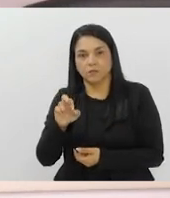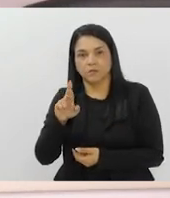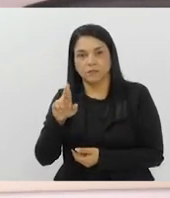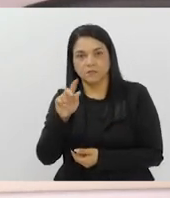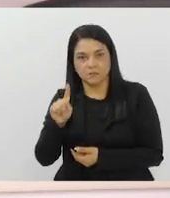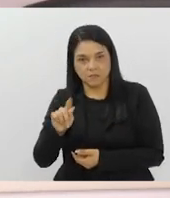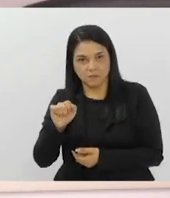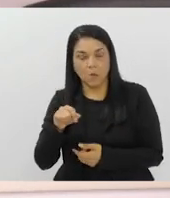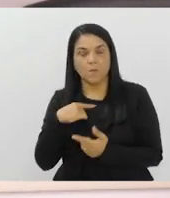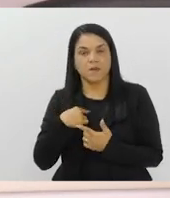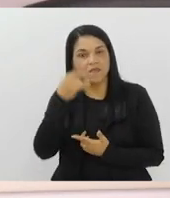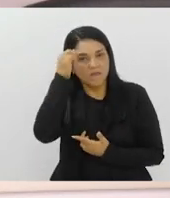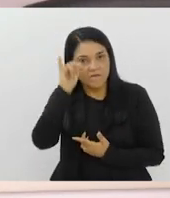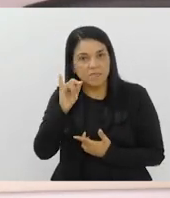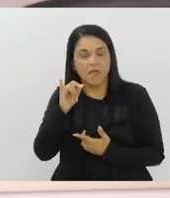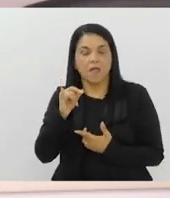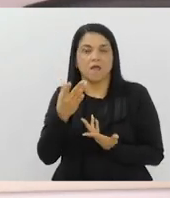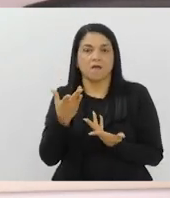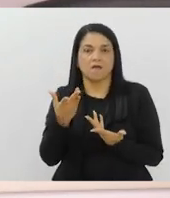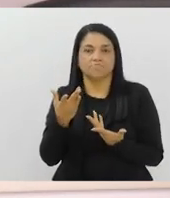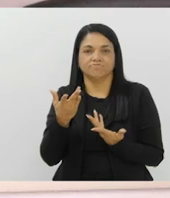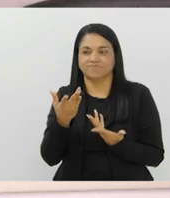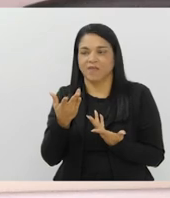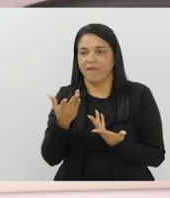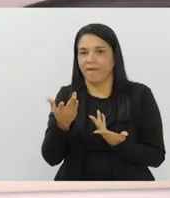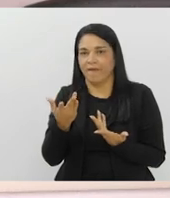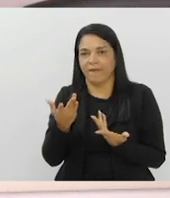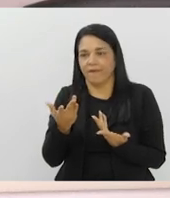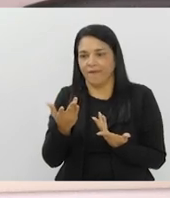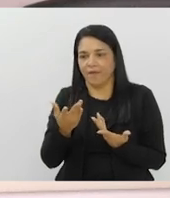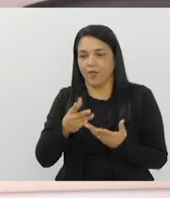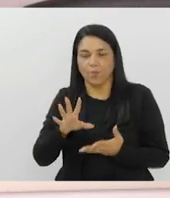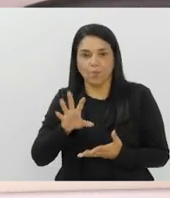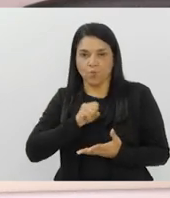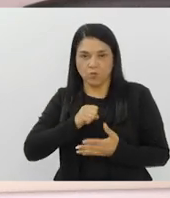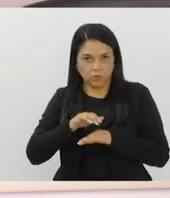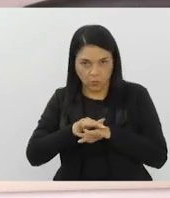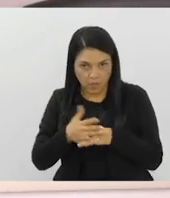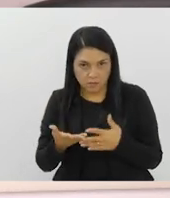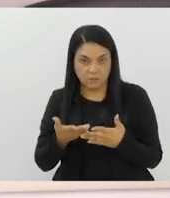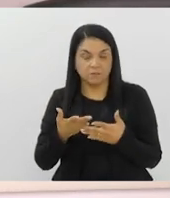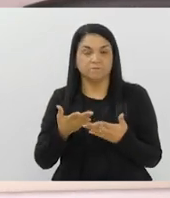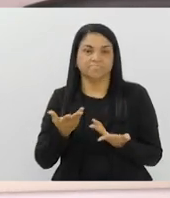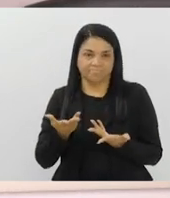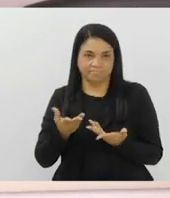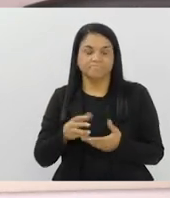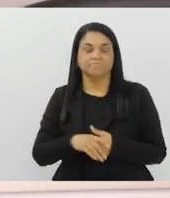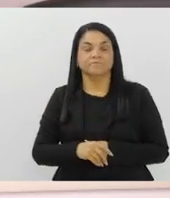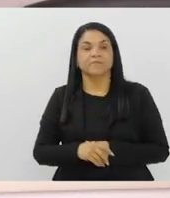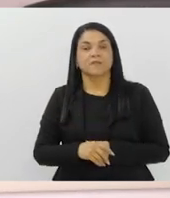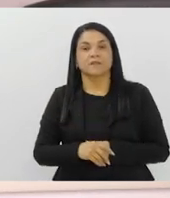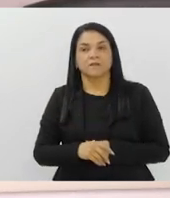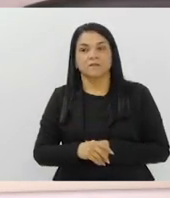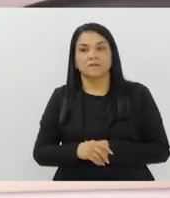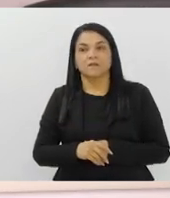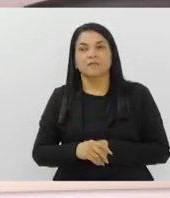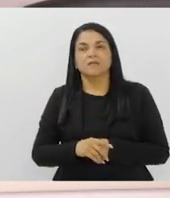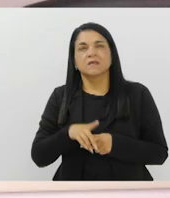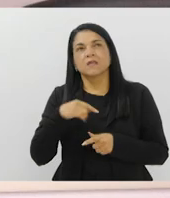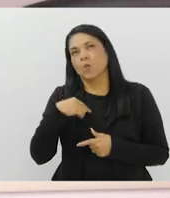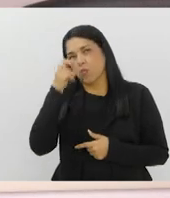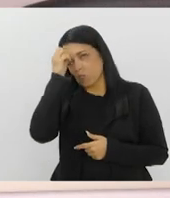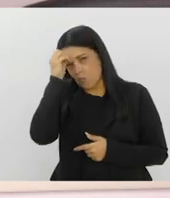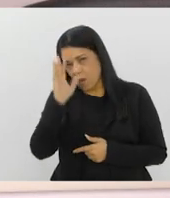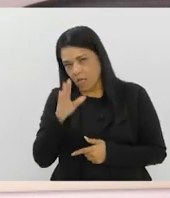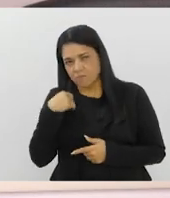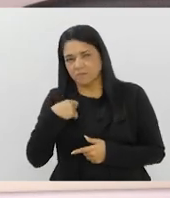de contaminação. Uhum. Até mesmo se uma mulher tiver alguma infecção que possa levar para o filho da outra mulher. Mas, agora eu não me lembro quem trouxe, acho